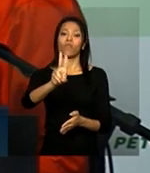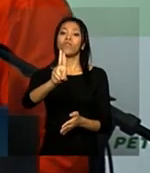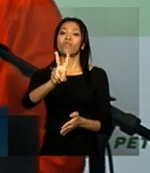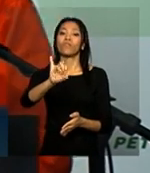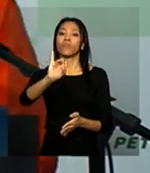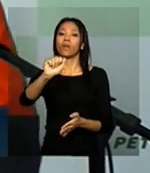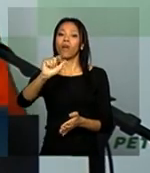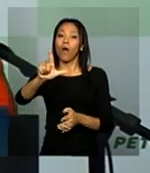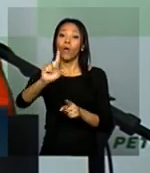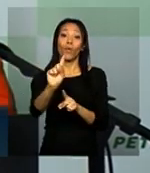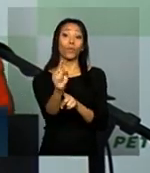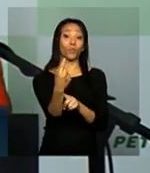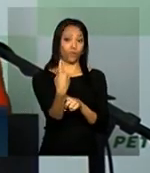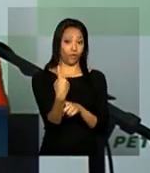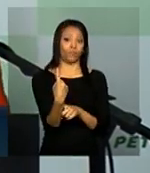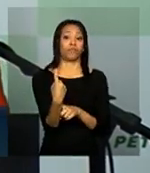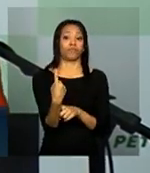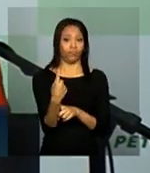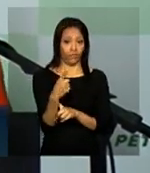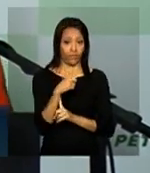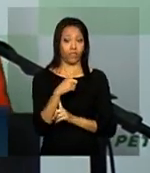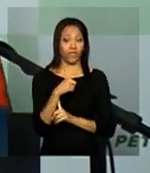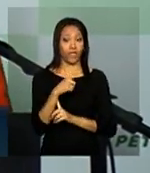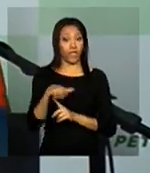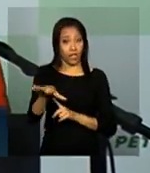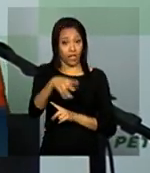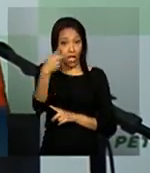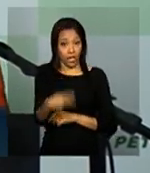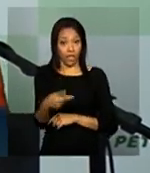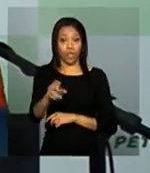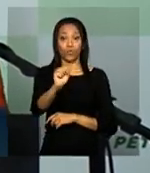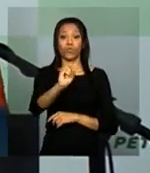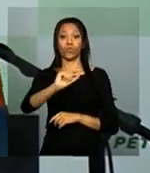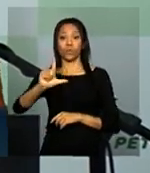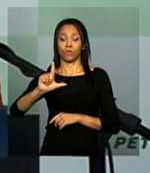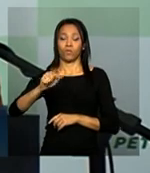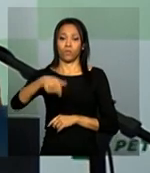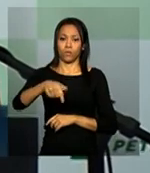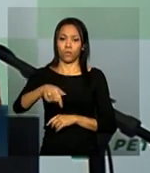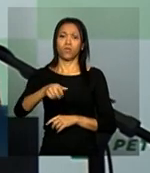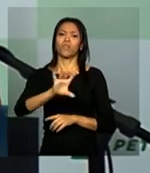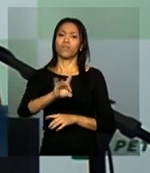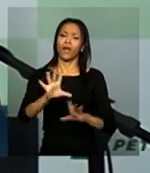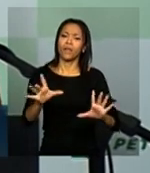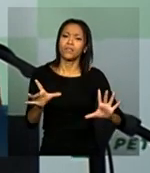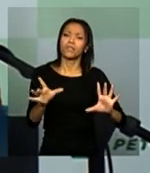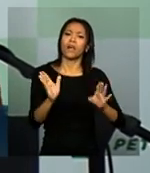corredor fluvial, que é o Fluvial Sul, que complementa